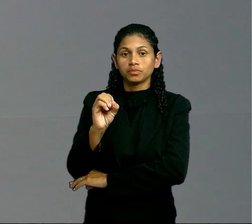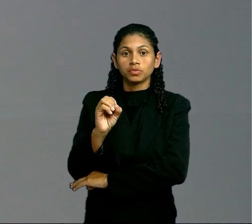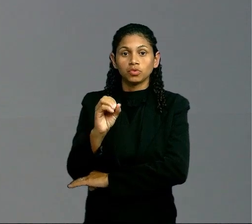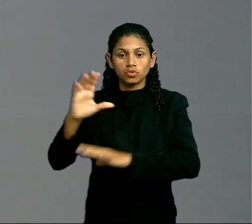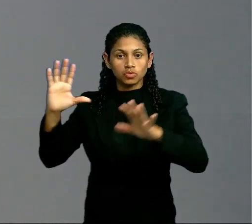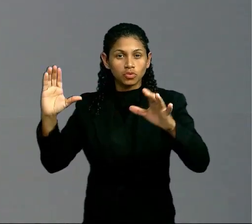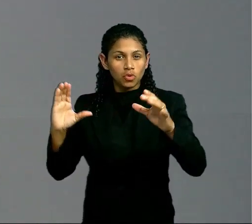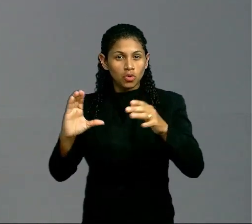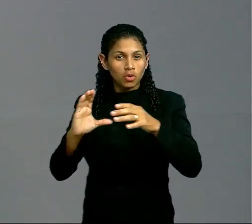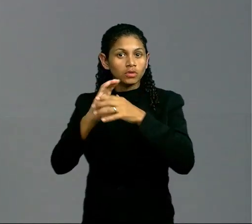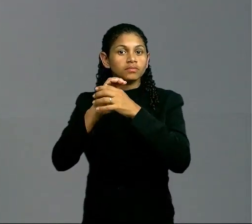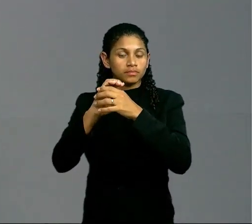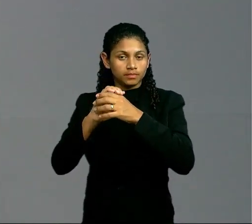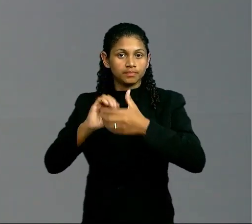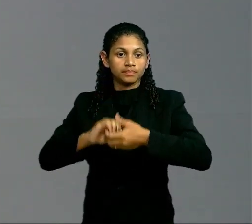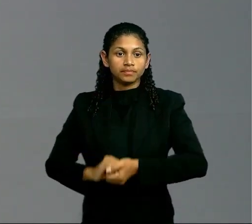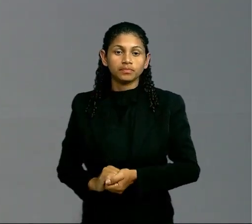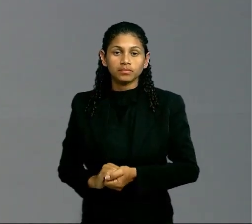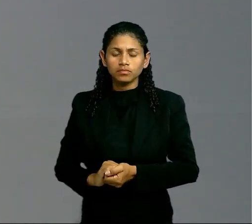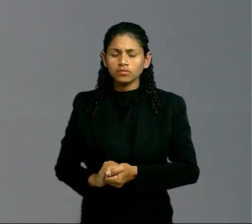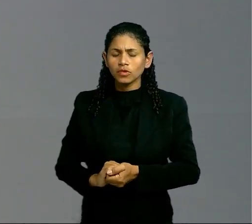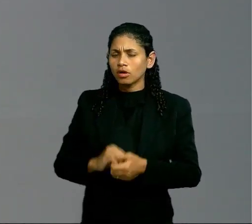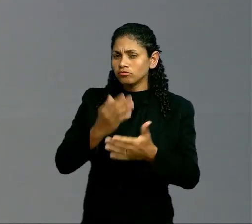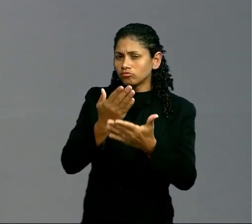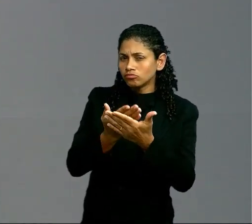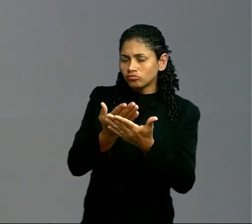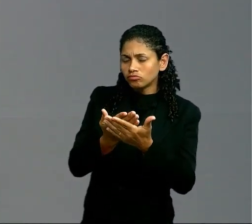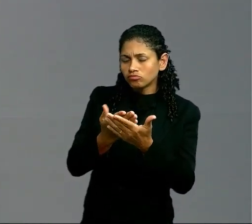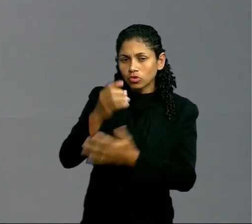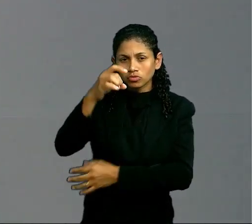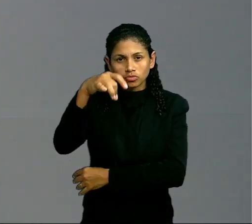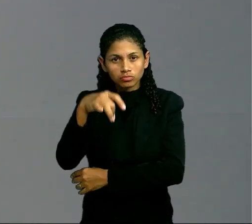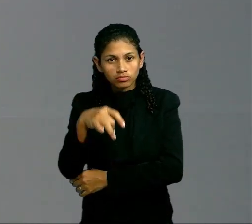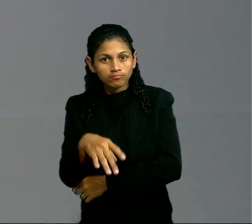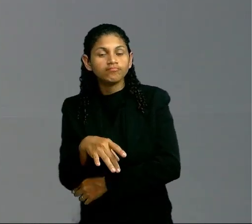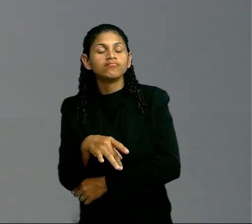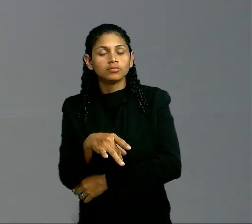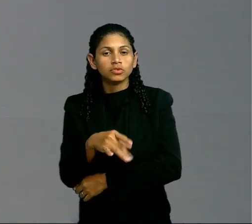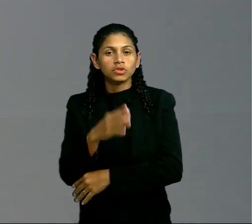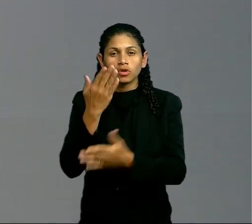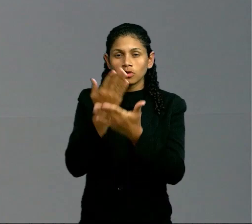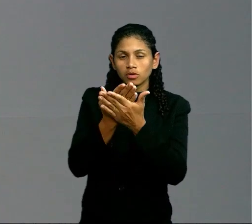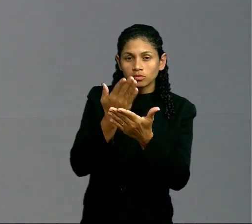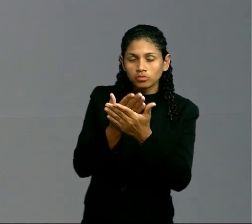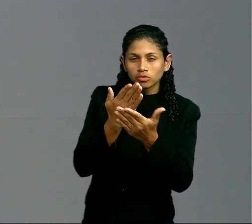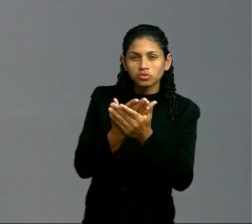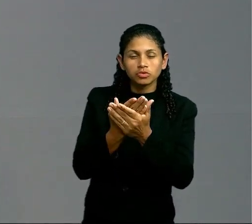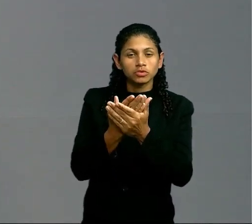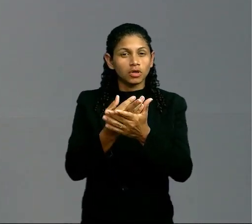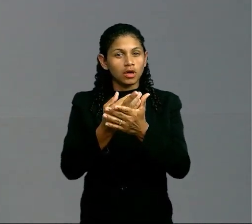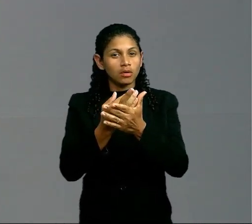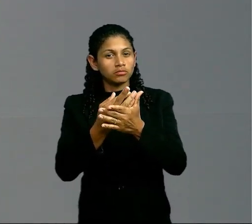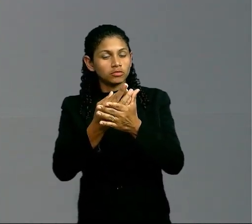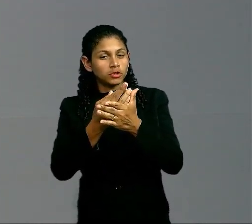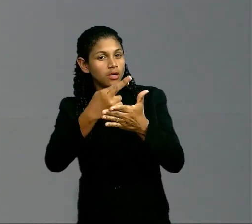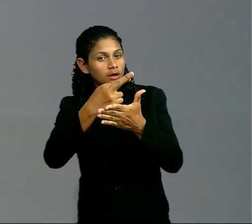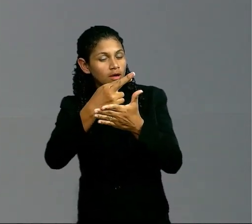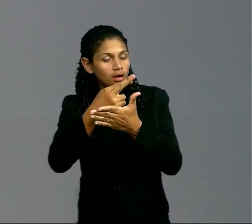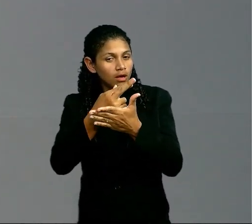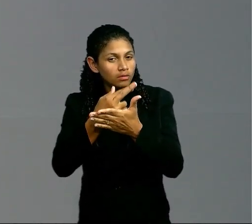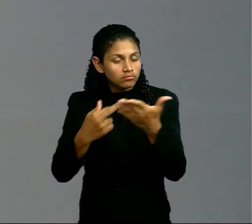acompanhou nossas últimas aulas verificou que nós estudamos sobre a questão da redação, a questão